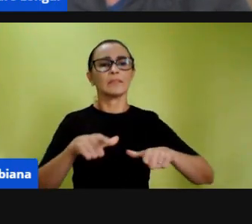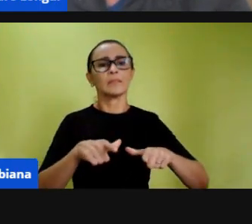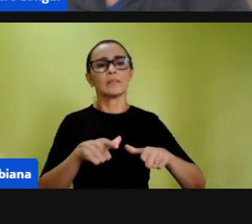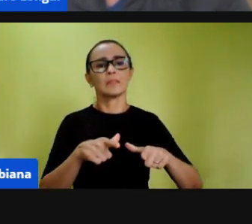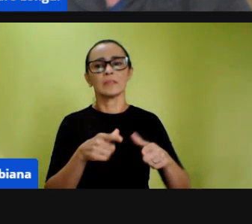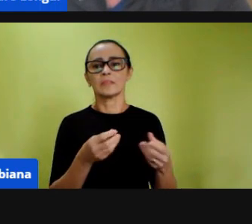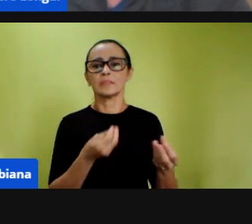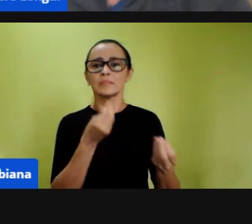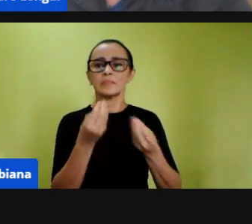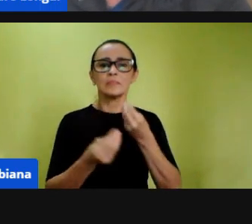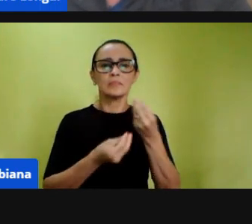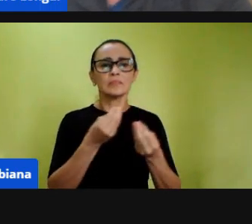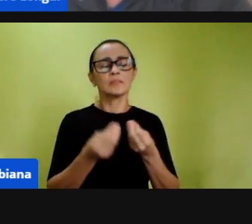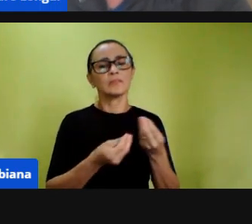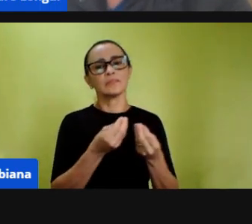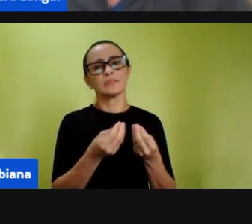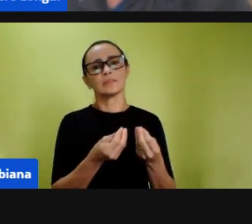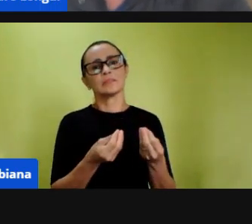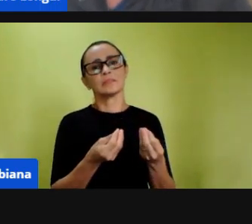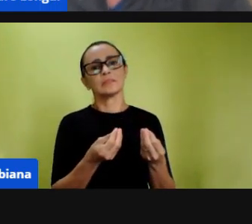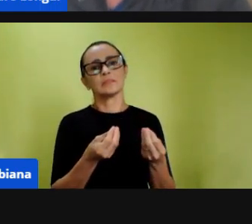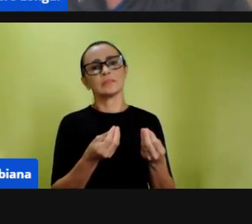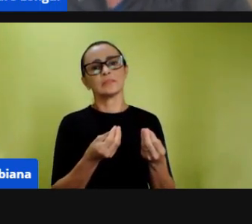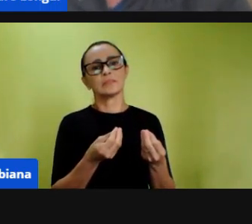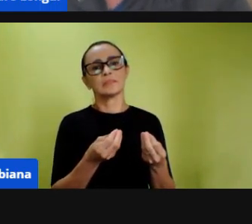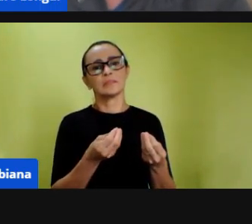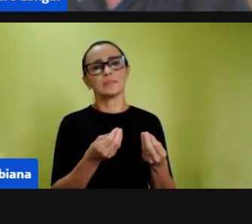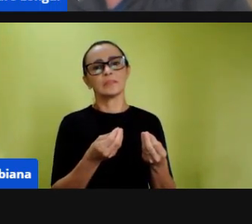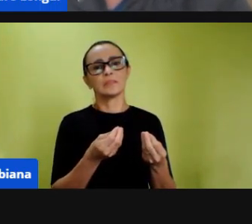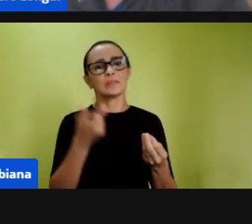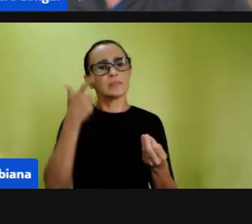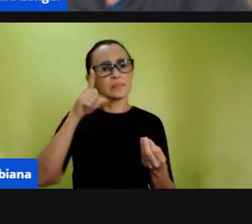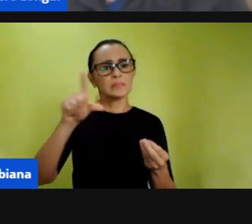tem repercutido nessa própria organização do trabalho.